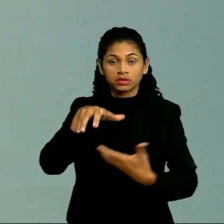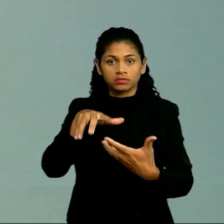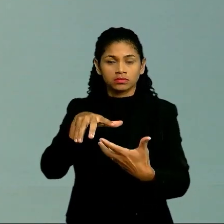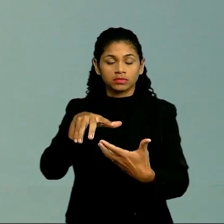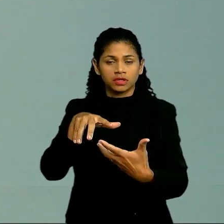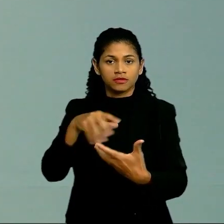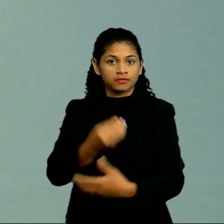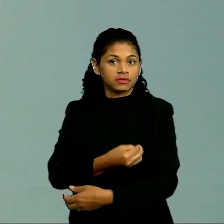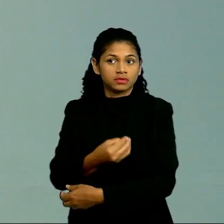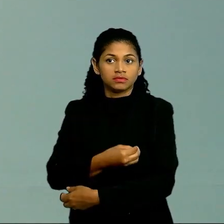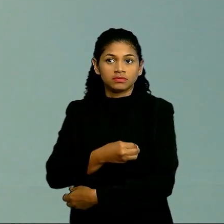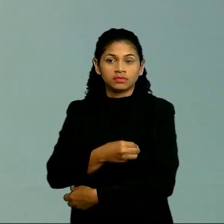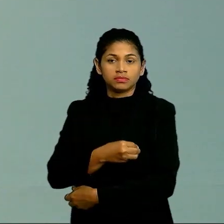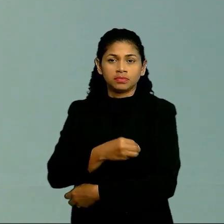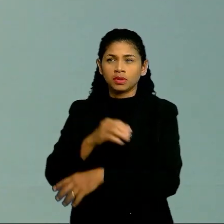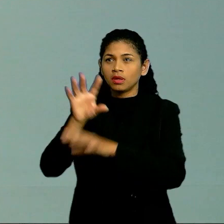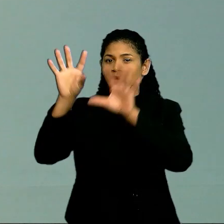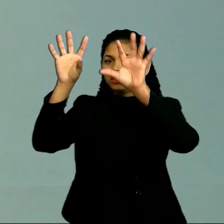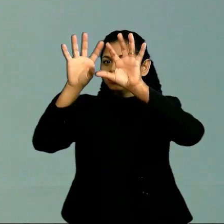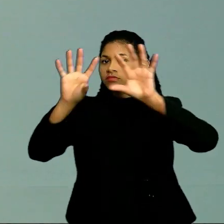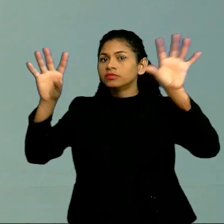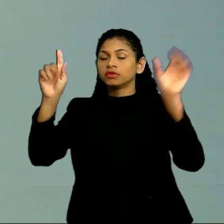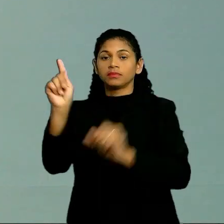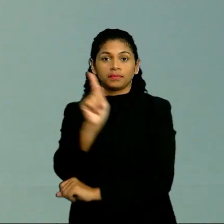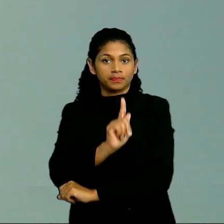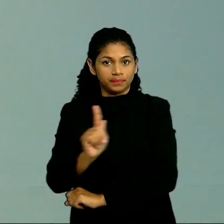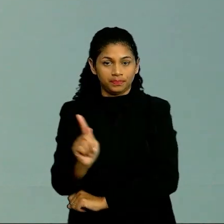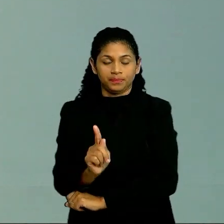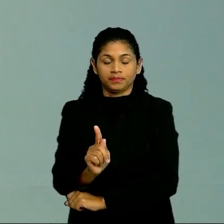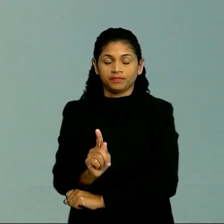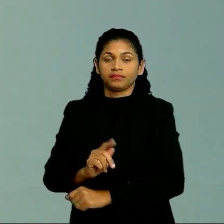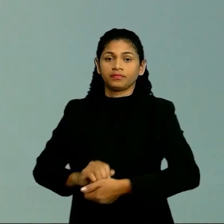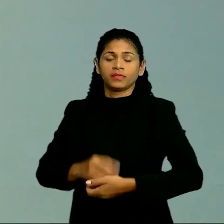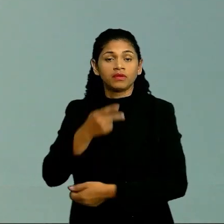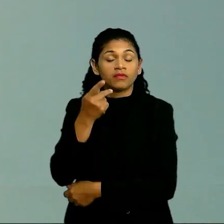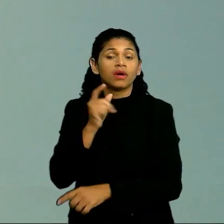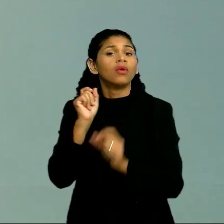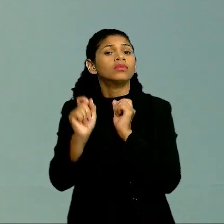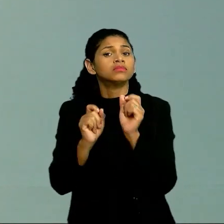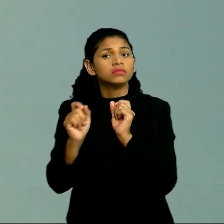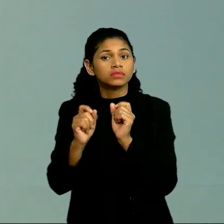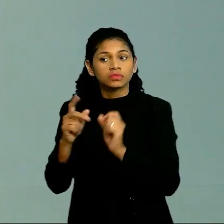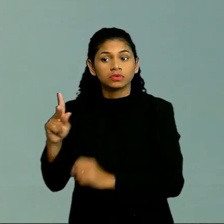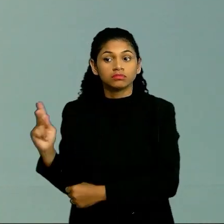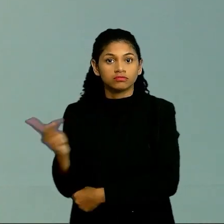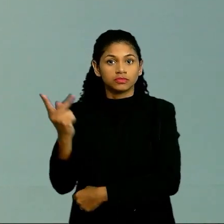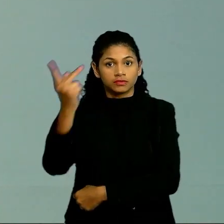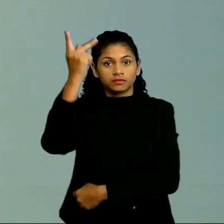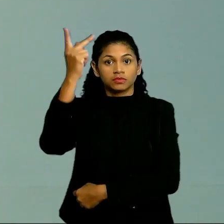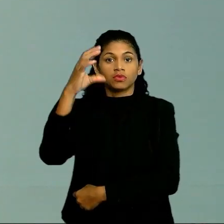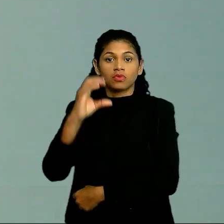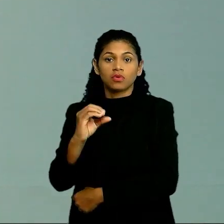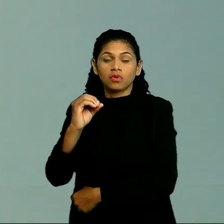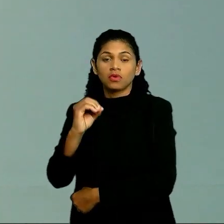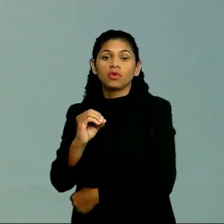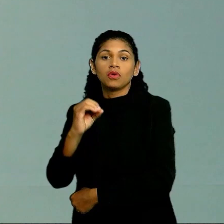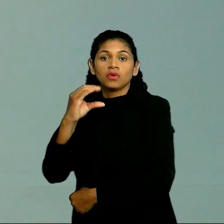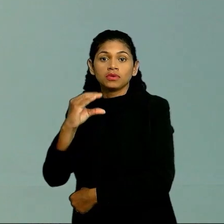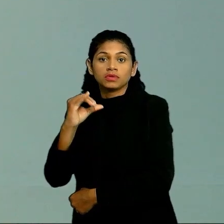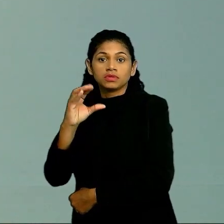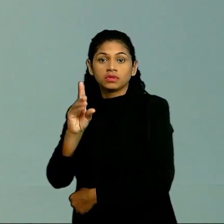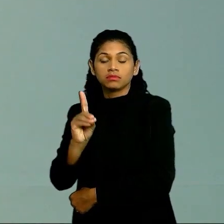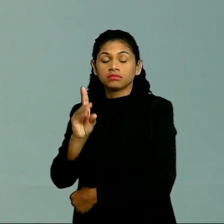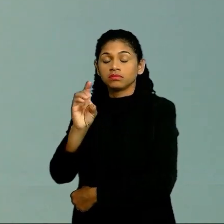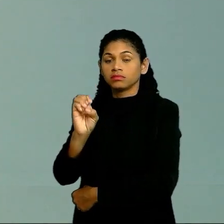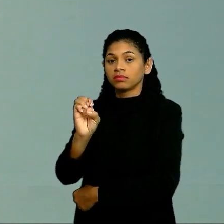o Nietzsche propõe? Ele vai dizer que os valores ocidentais, principalmente os valores fundamentados no